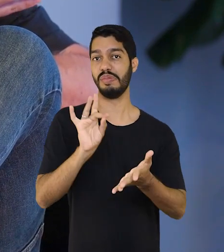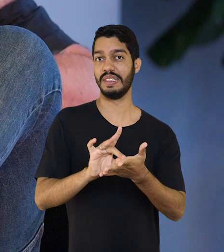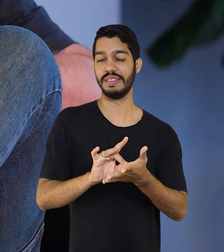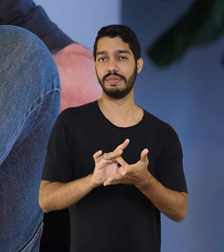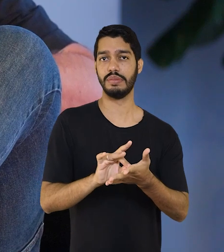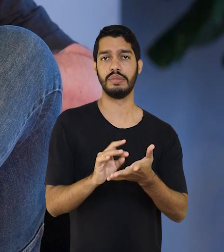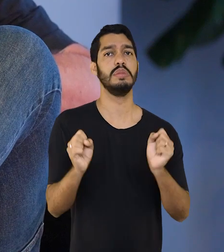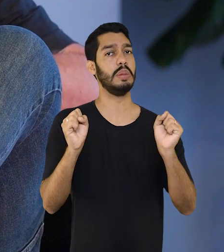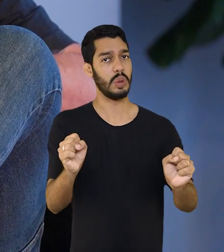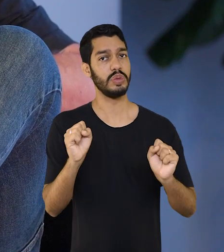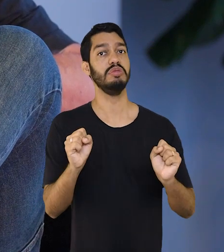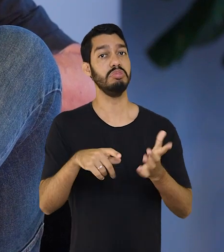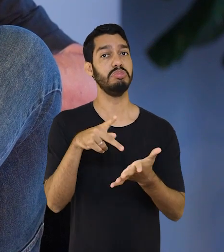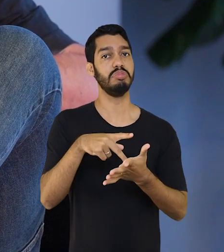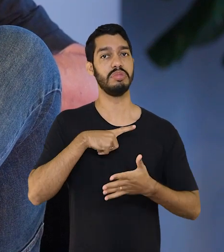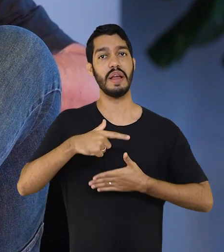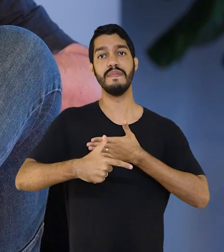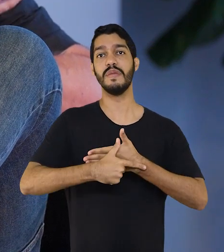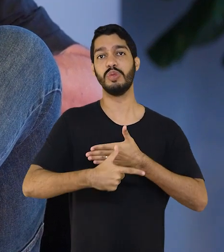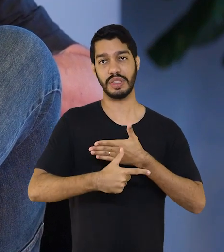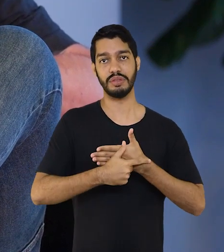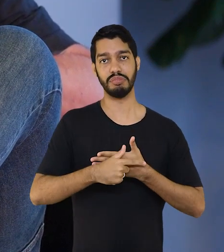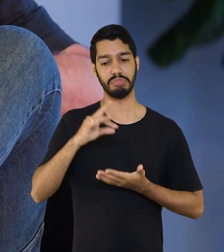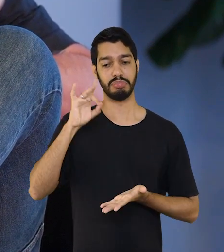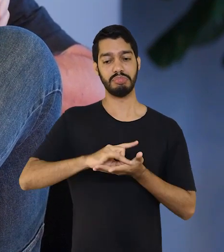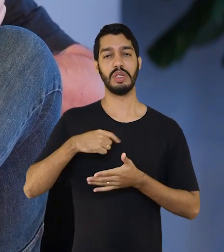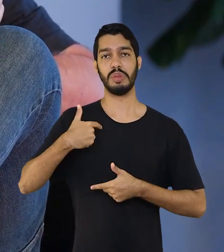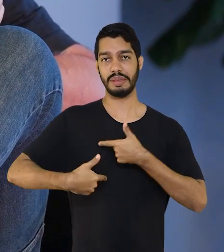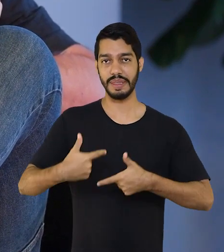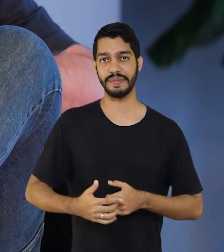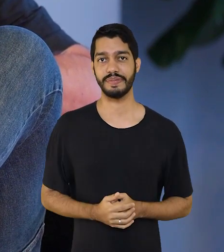relevante. Onde você pode realmente ter um papel